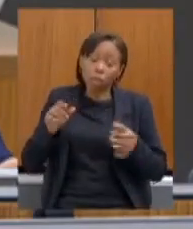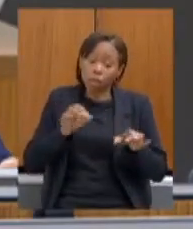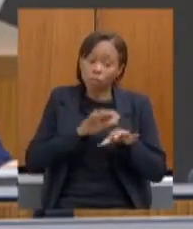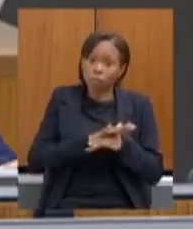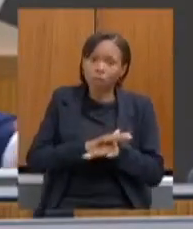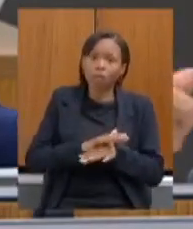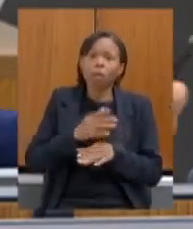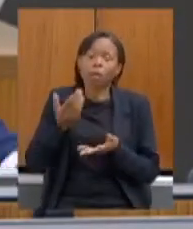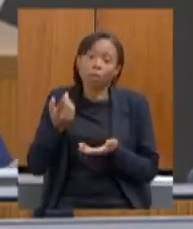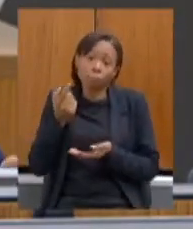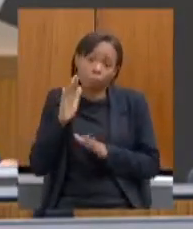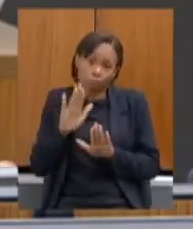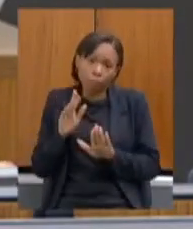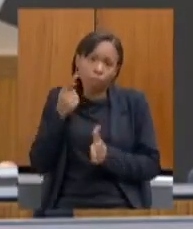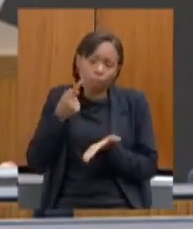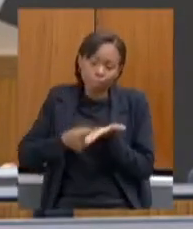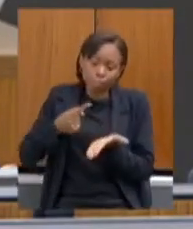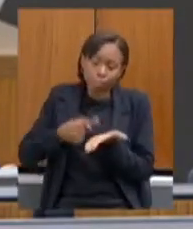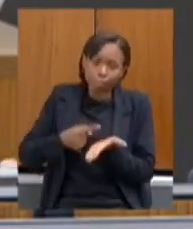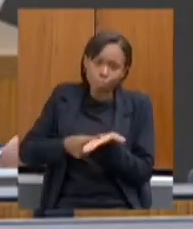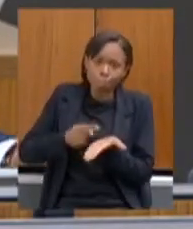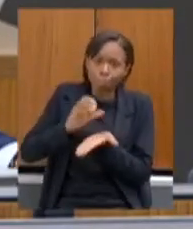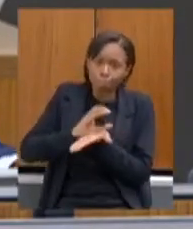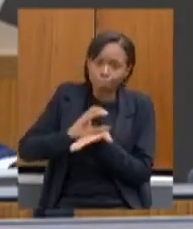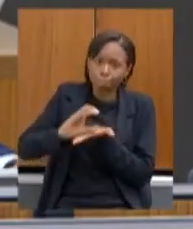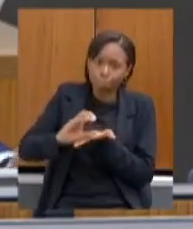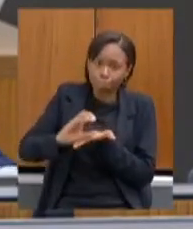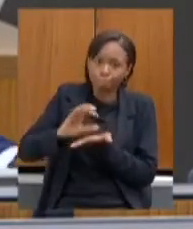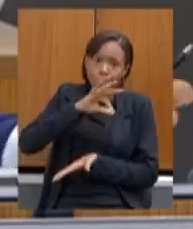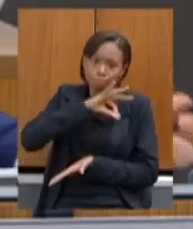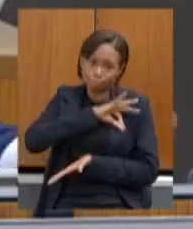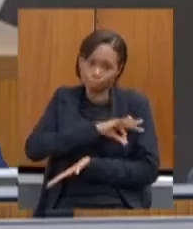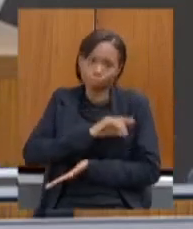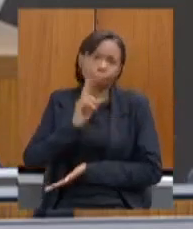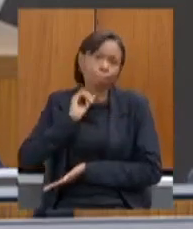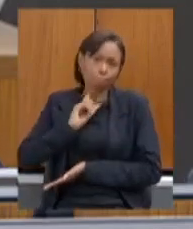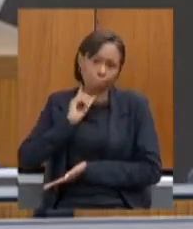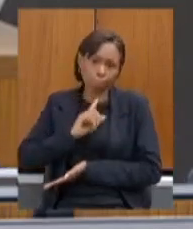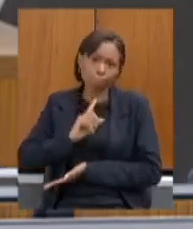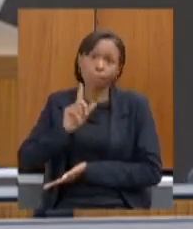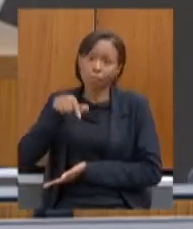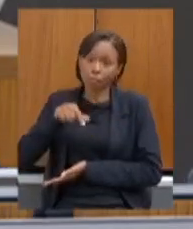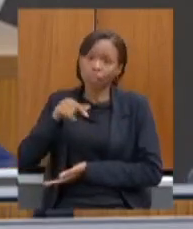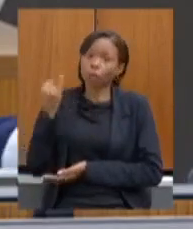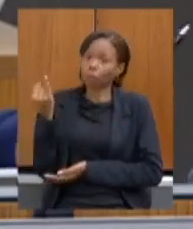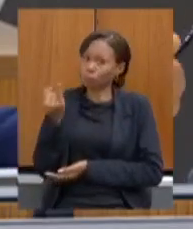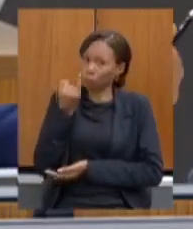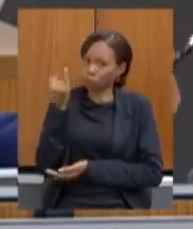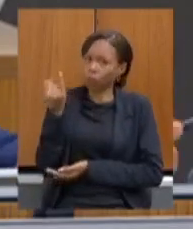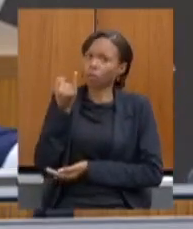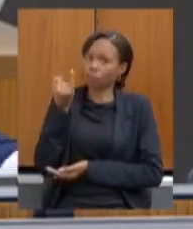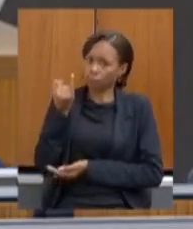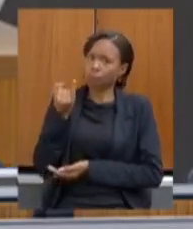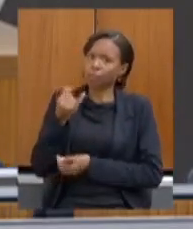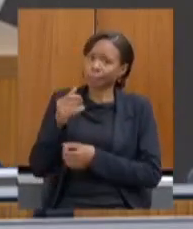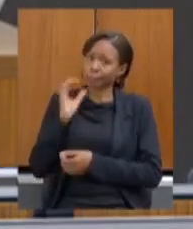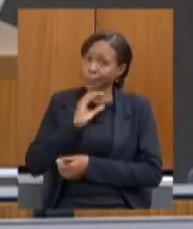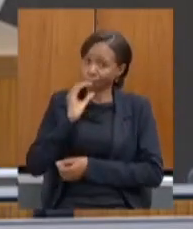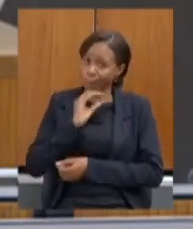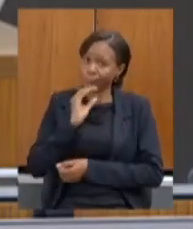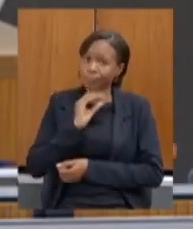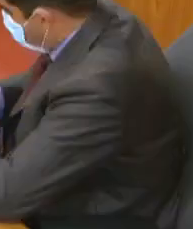de parte desse recurso para manter a renda mínima? O senhor tem razão, sim, é um ponto que temos que discutir muito e de forma urgente.